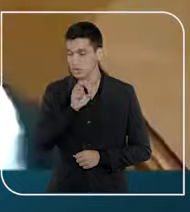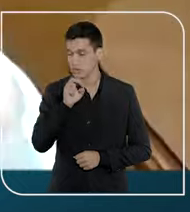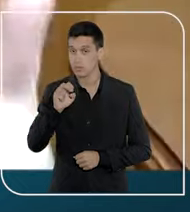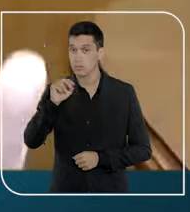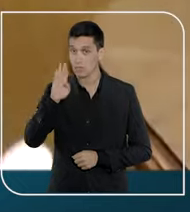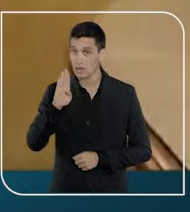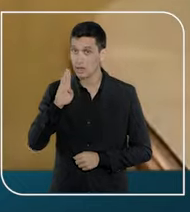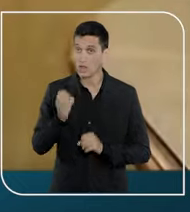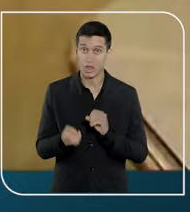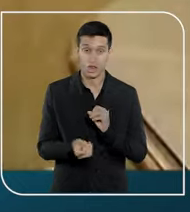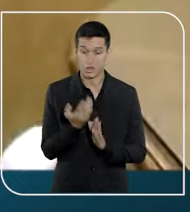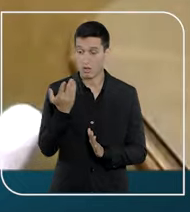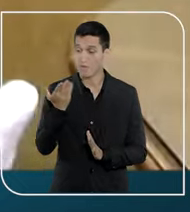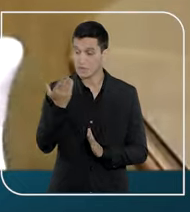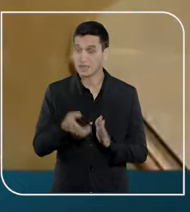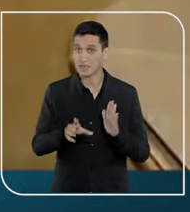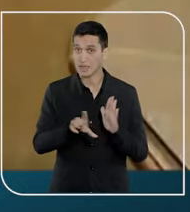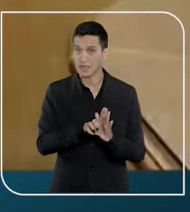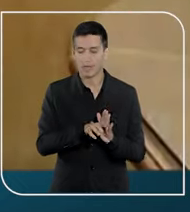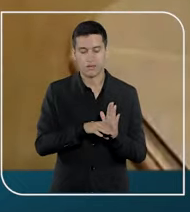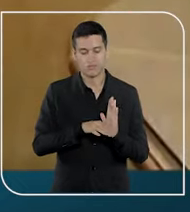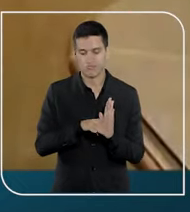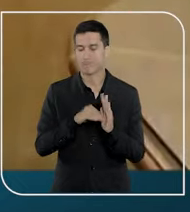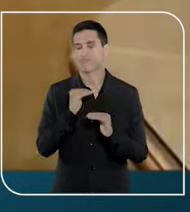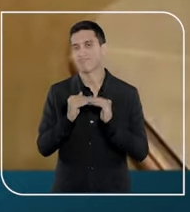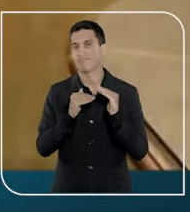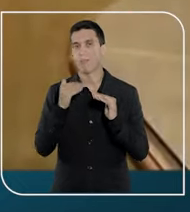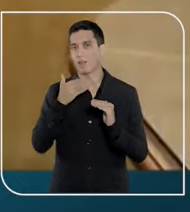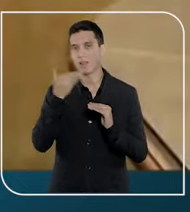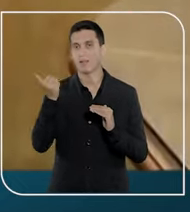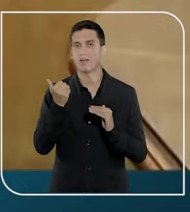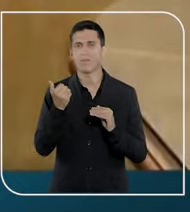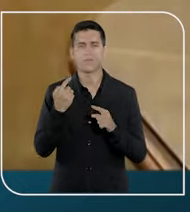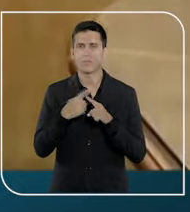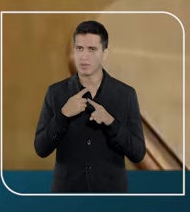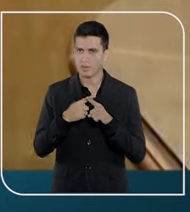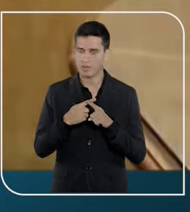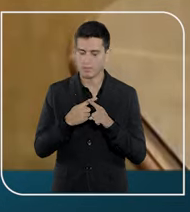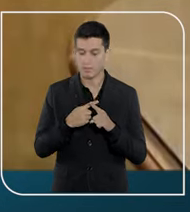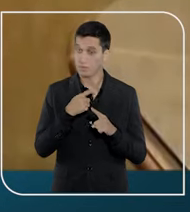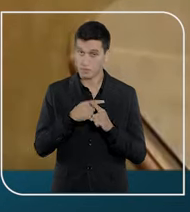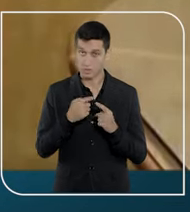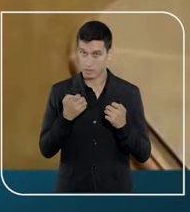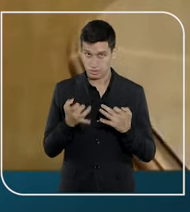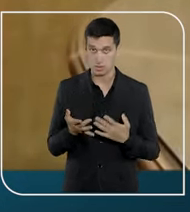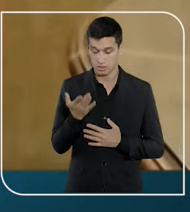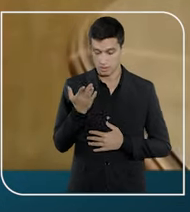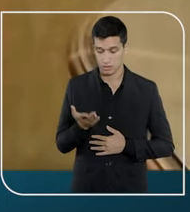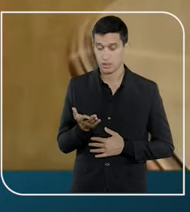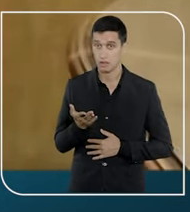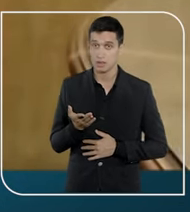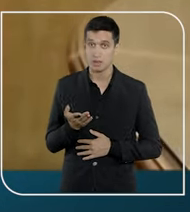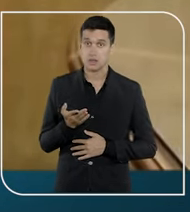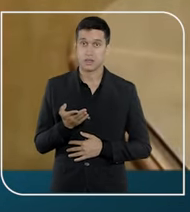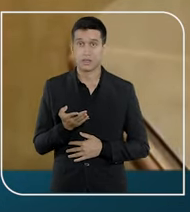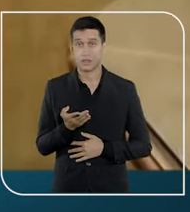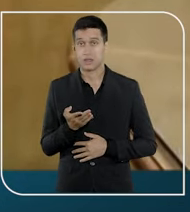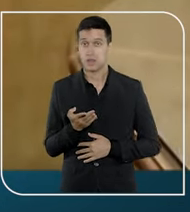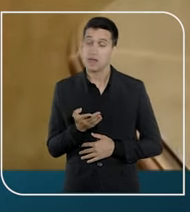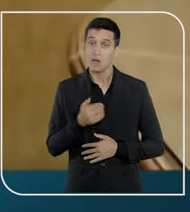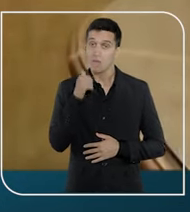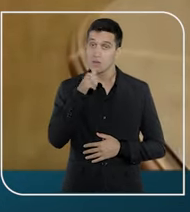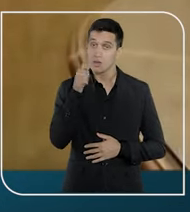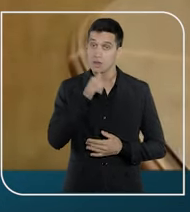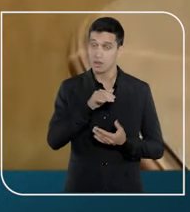código melhorou essa regra. Por que, que ele melhorou? Ele diz o seguinte, olha, a esposa do